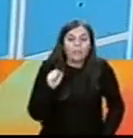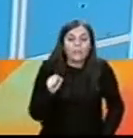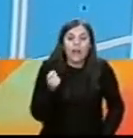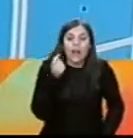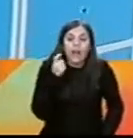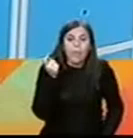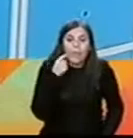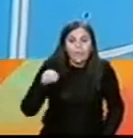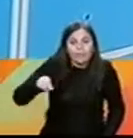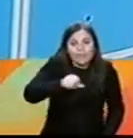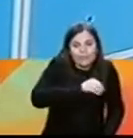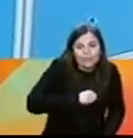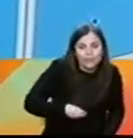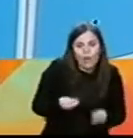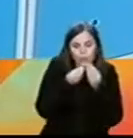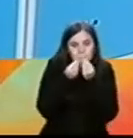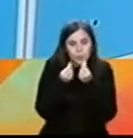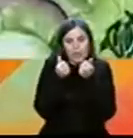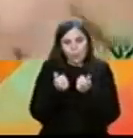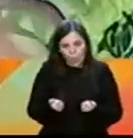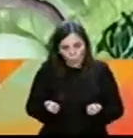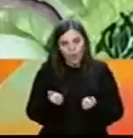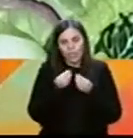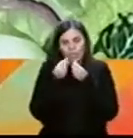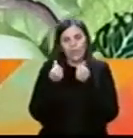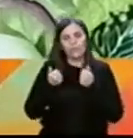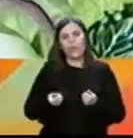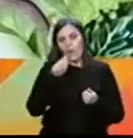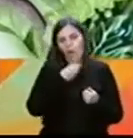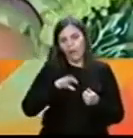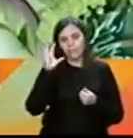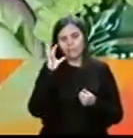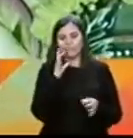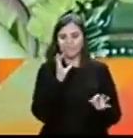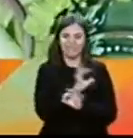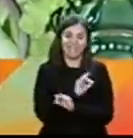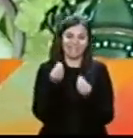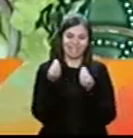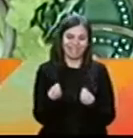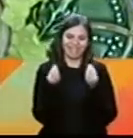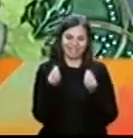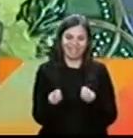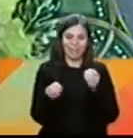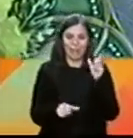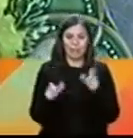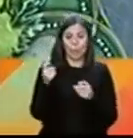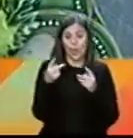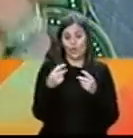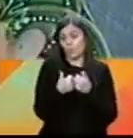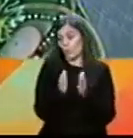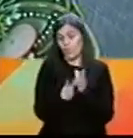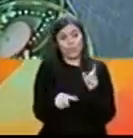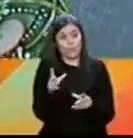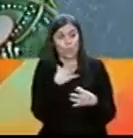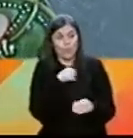Um amêndoa. Oh, Jorge, está bem recheado aqui a nossa salada. Isto vai ser um almocinho maravilhoso. Vai ser. Felizmente que há pouca gente a gostar de atum